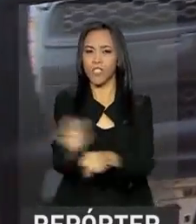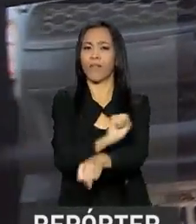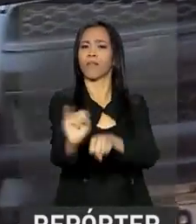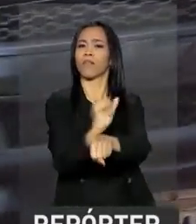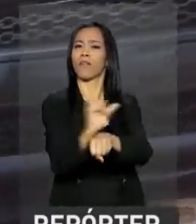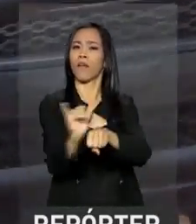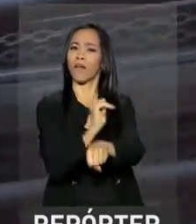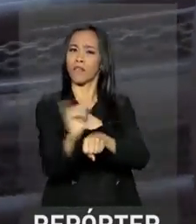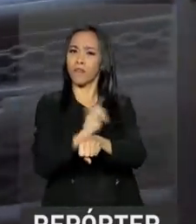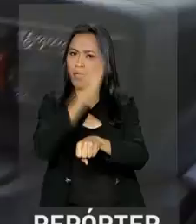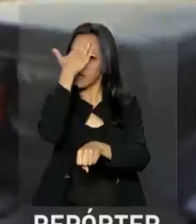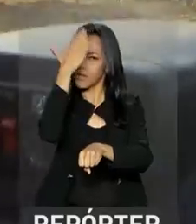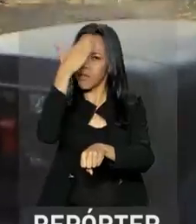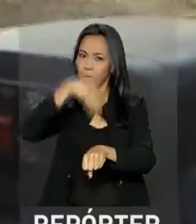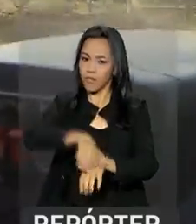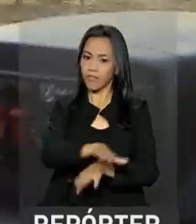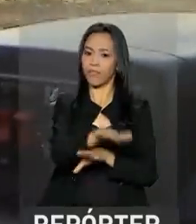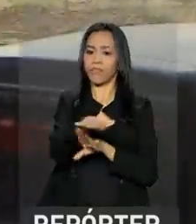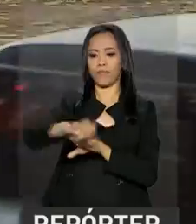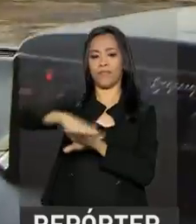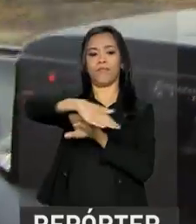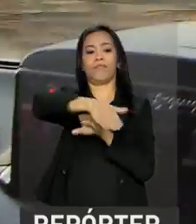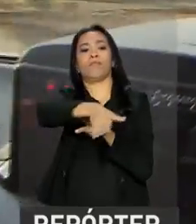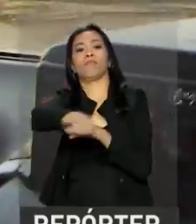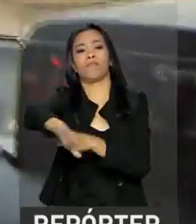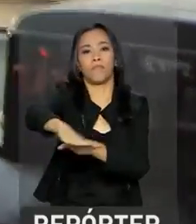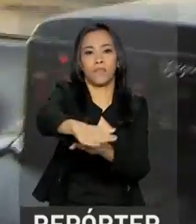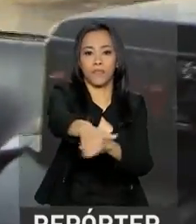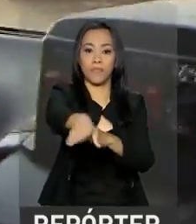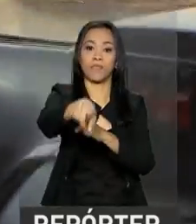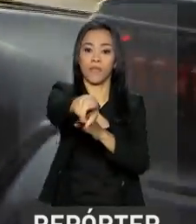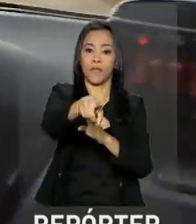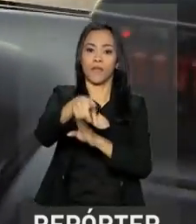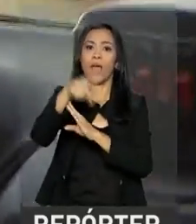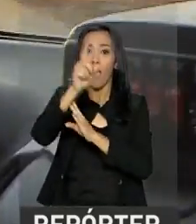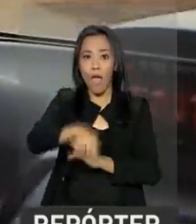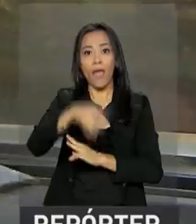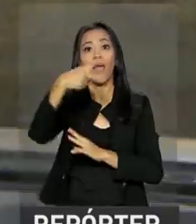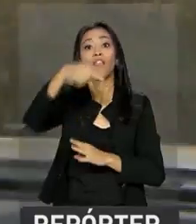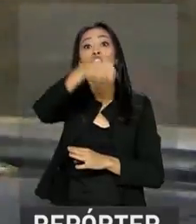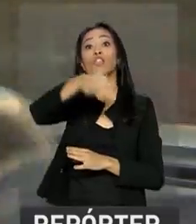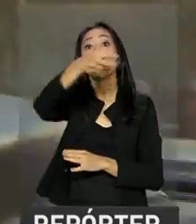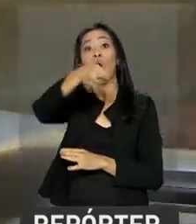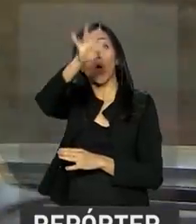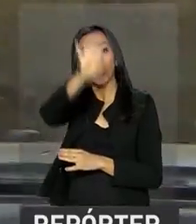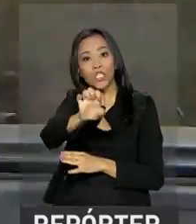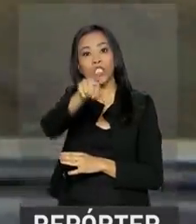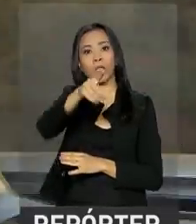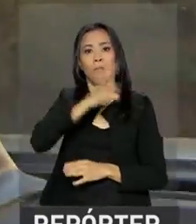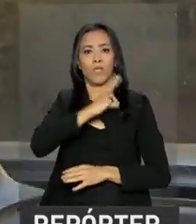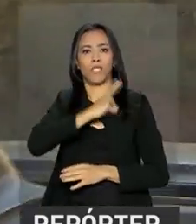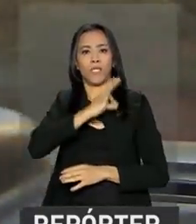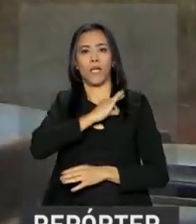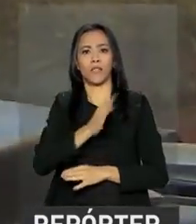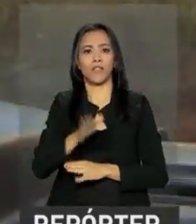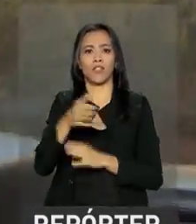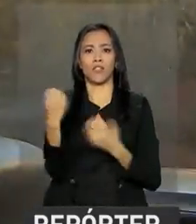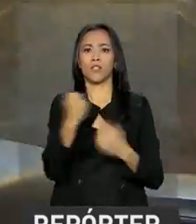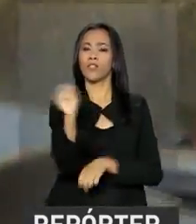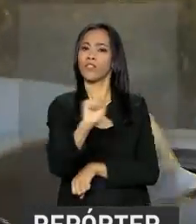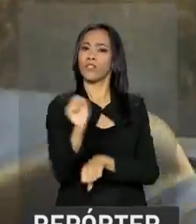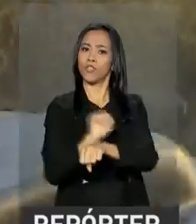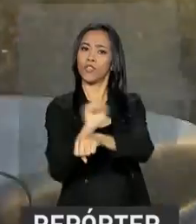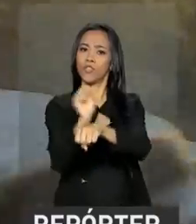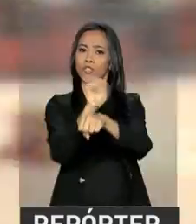para completar o trajeto o circuito simula estradas da Região Norte onde policiais poderão ter de dirigir em